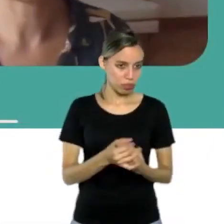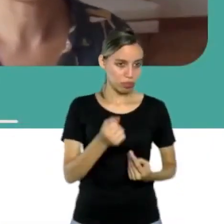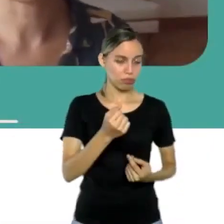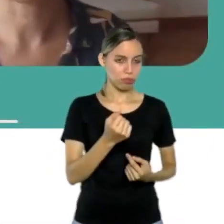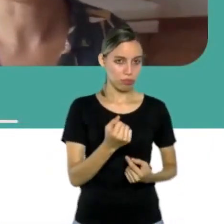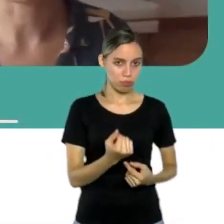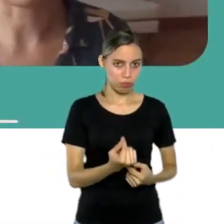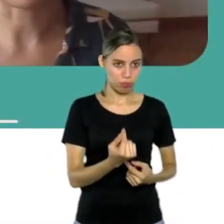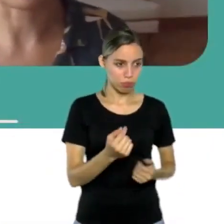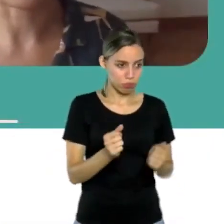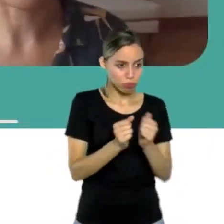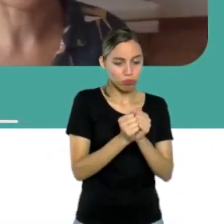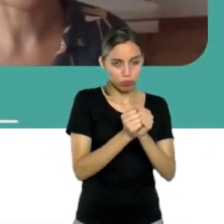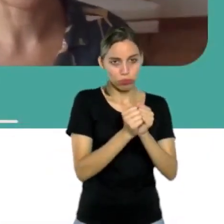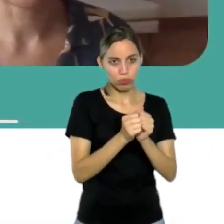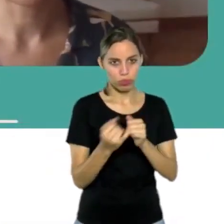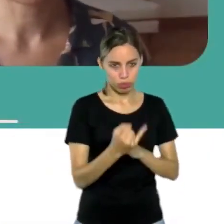mundo, né?